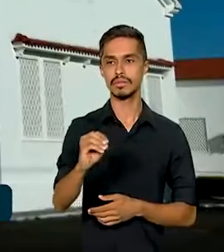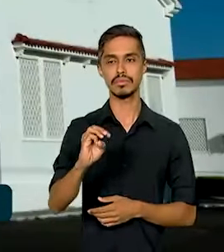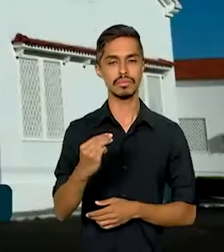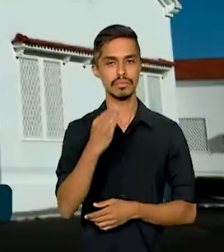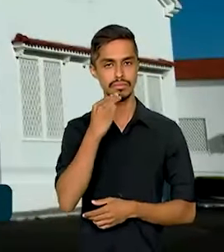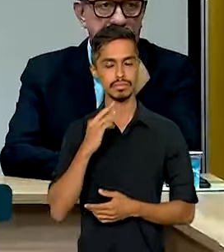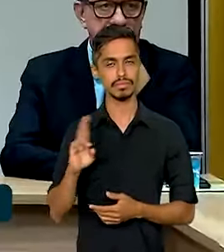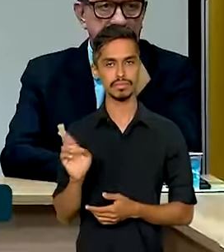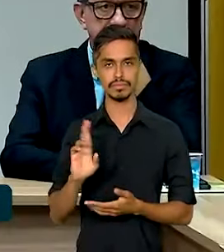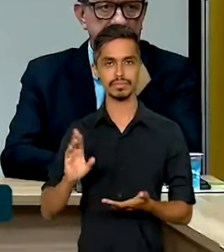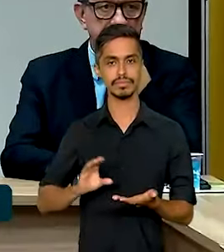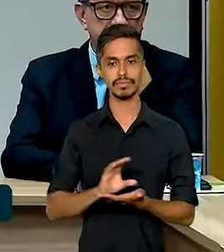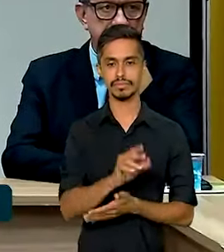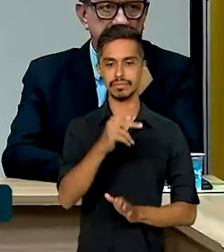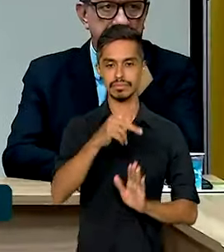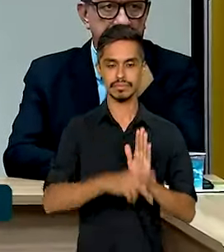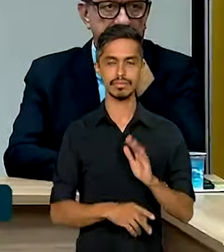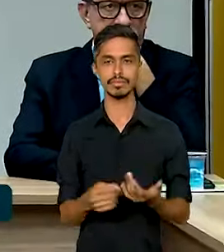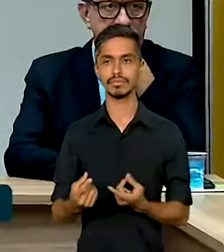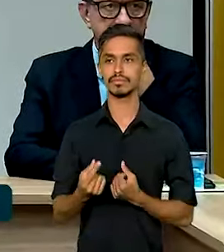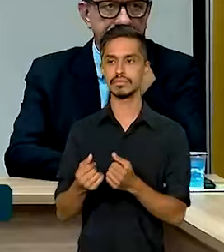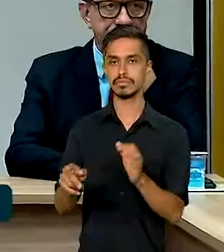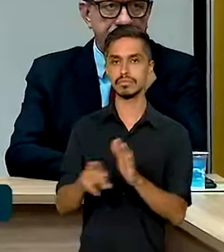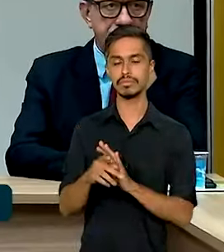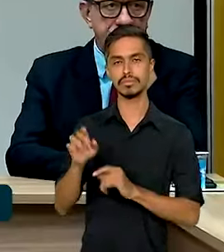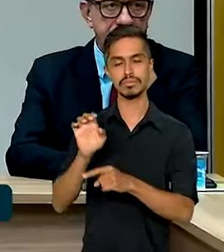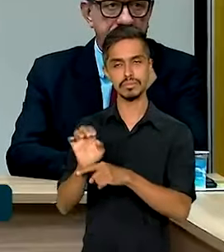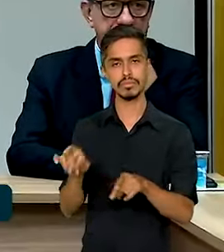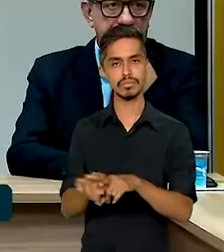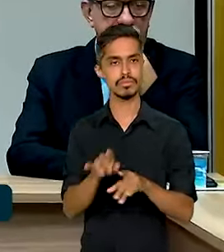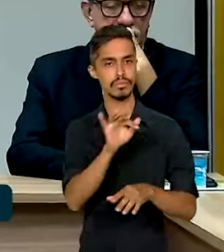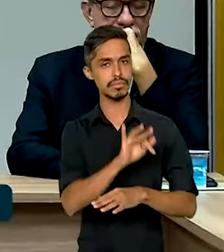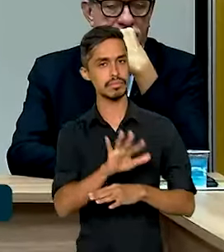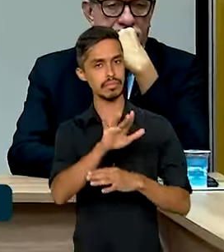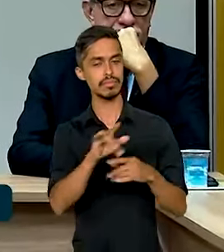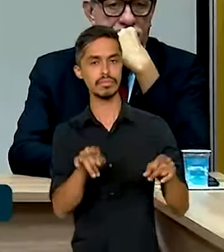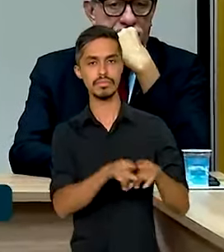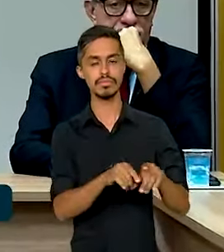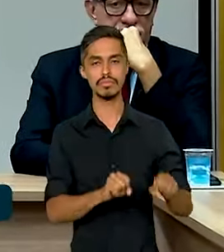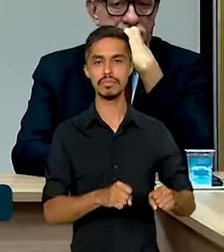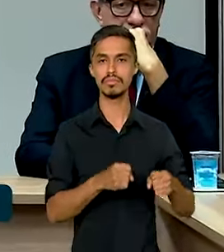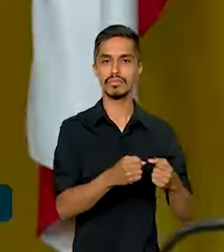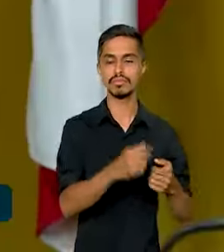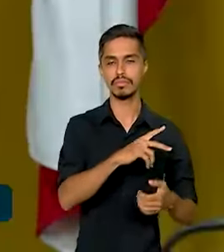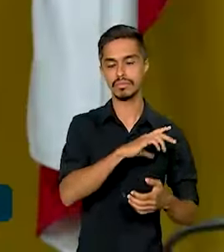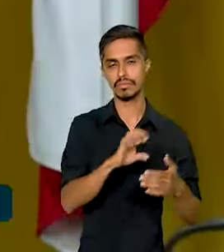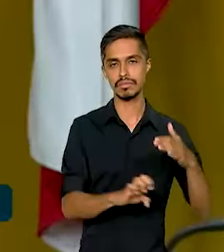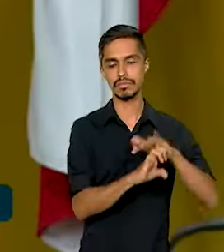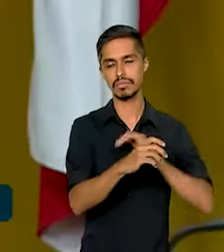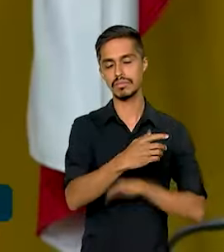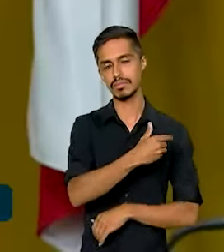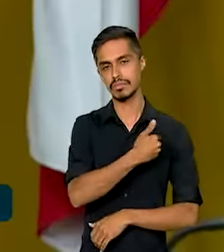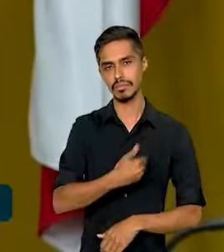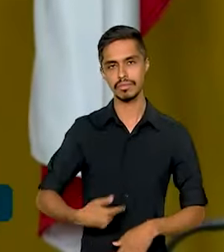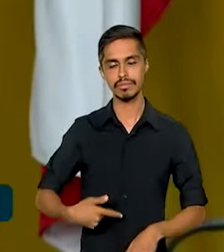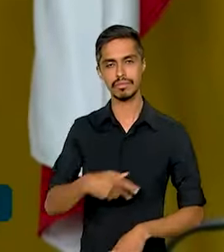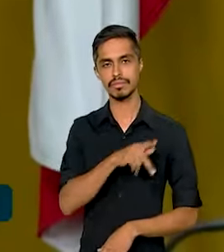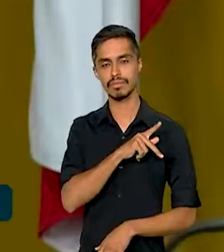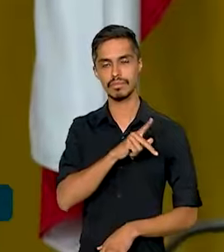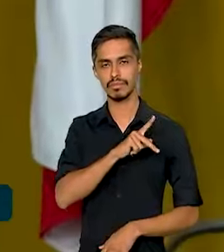reais no projeto, recursos dos governos estadual e federal e da iniciativa privada. E o